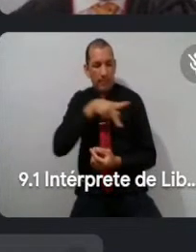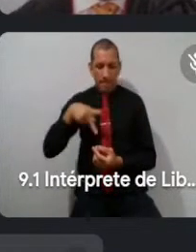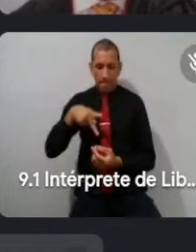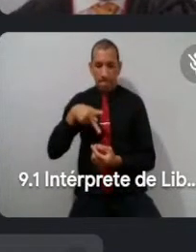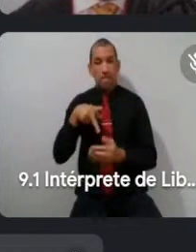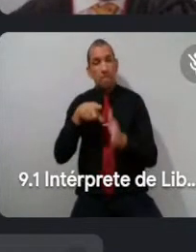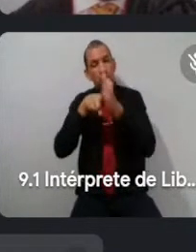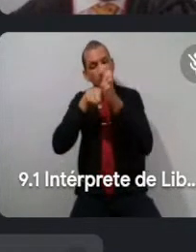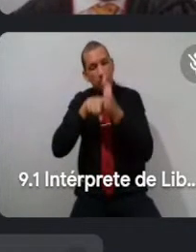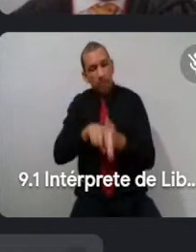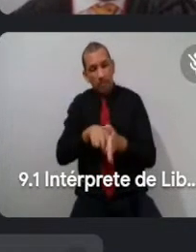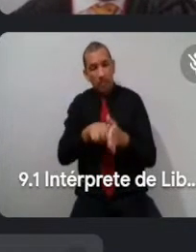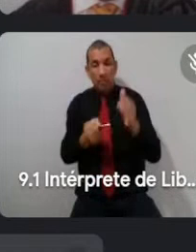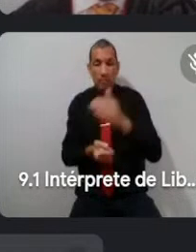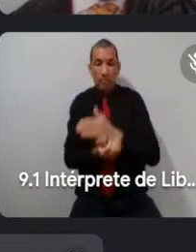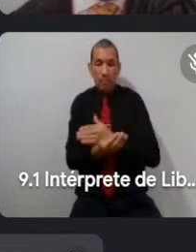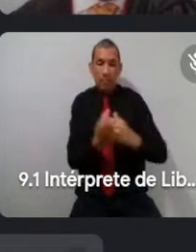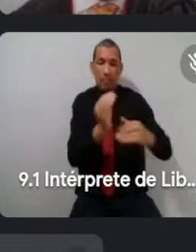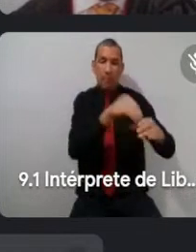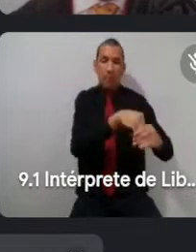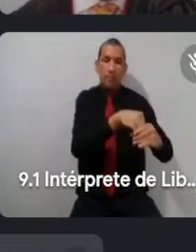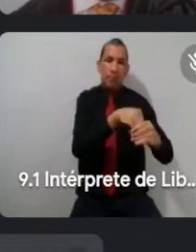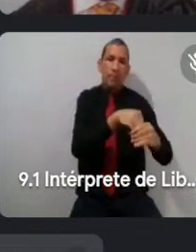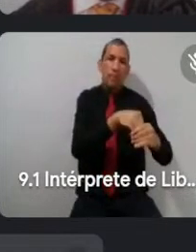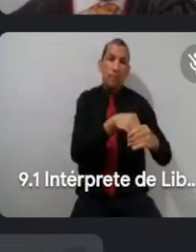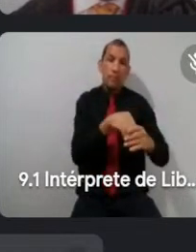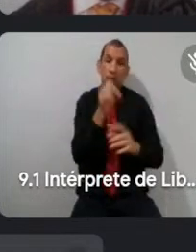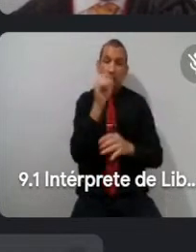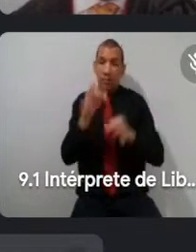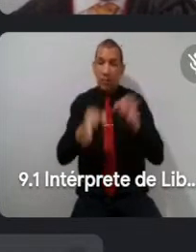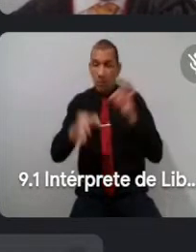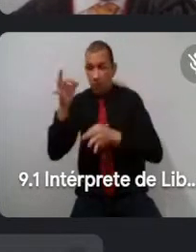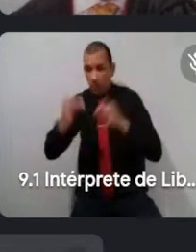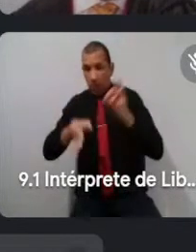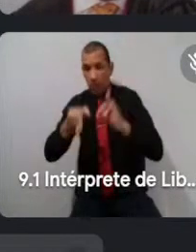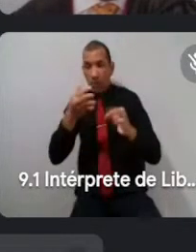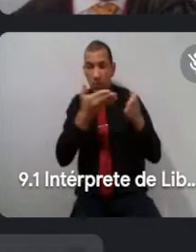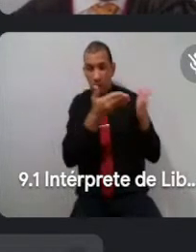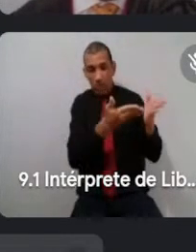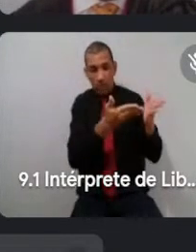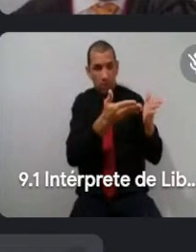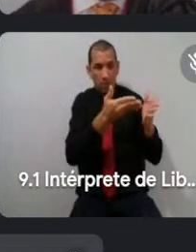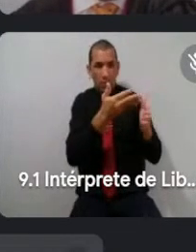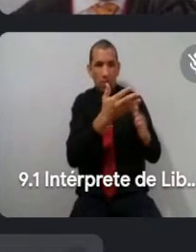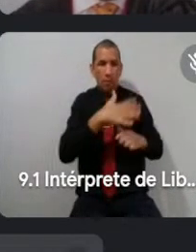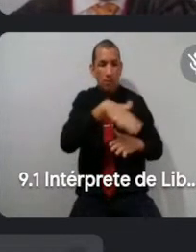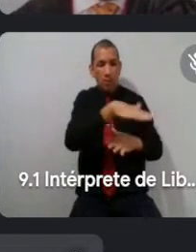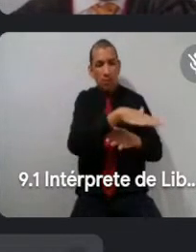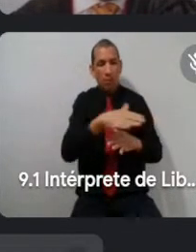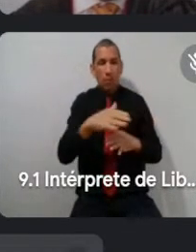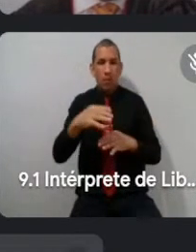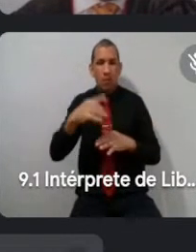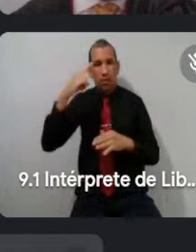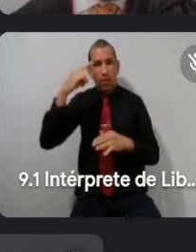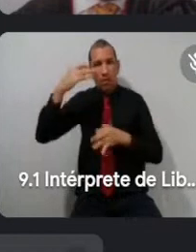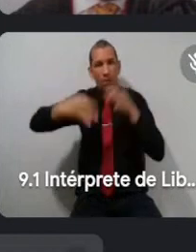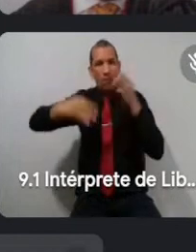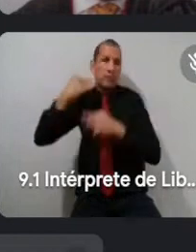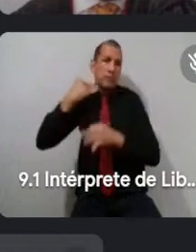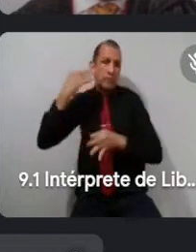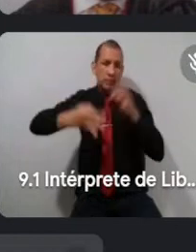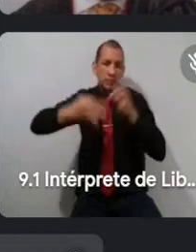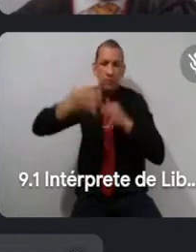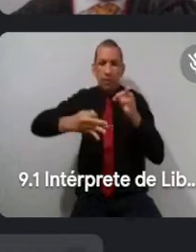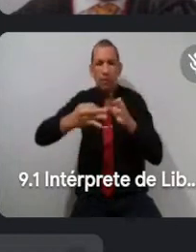suposto crime de corrupção eleitoral fora seja o cadarço testemunhas motor Zé Maria o juiz se convenceu aqui no o